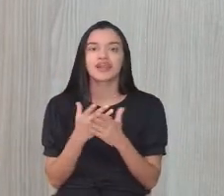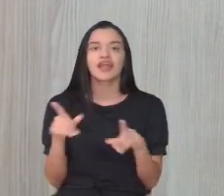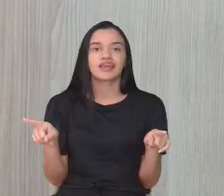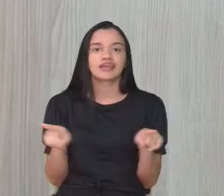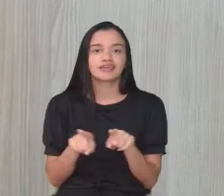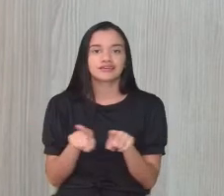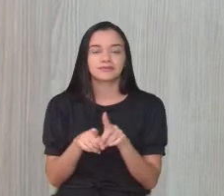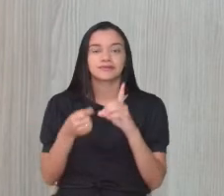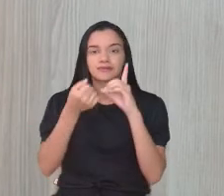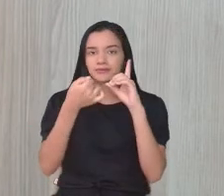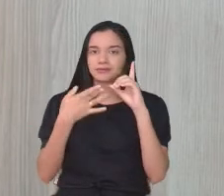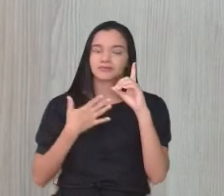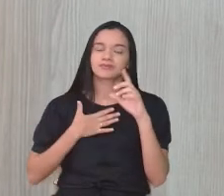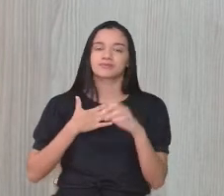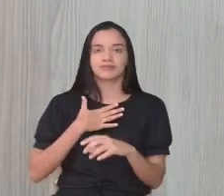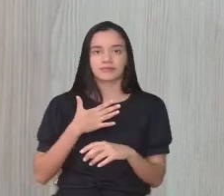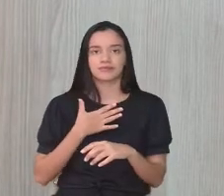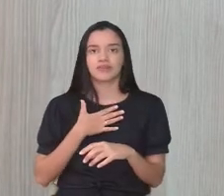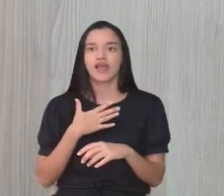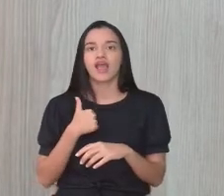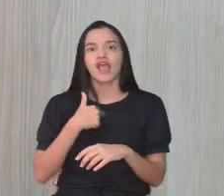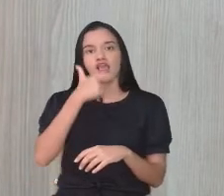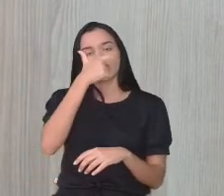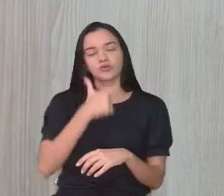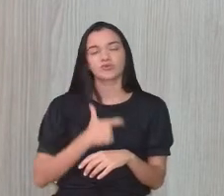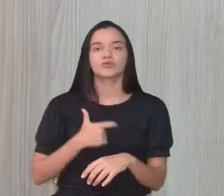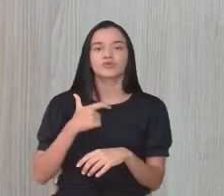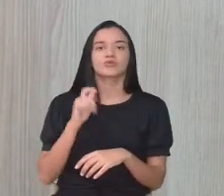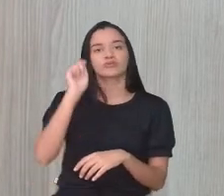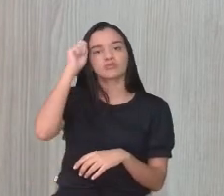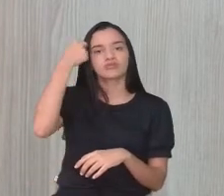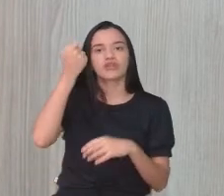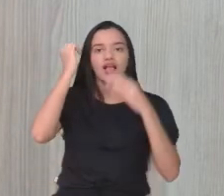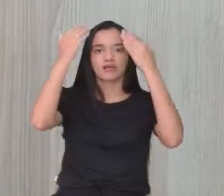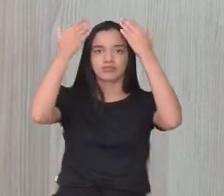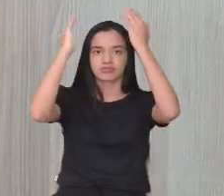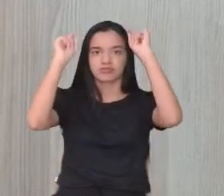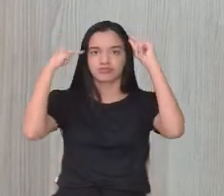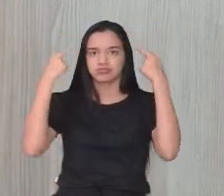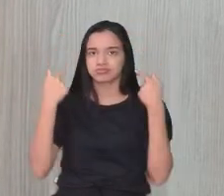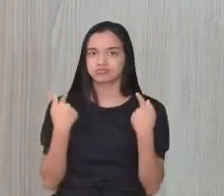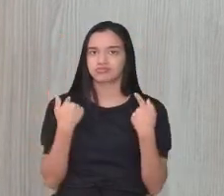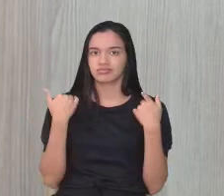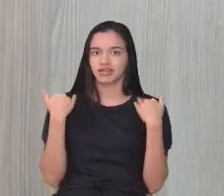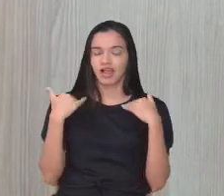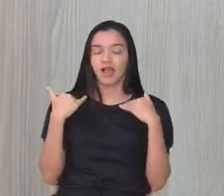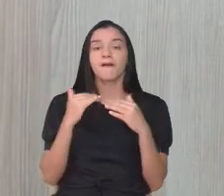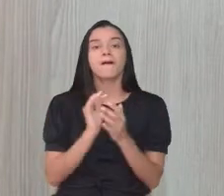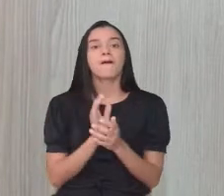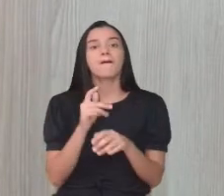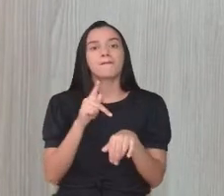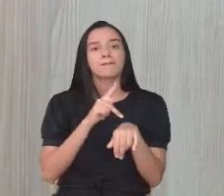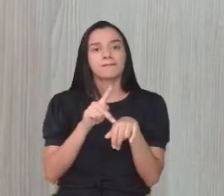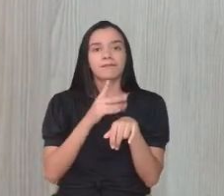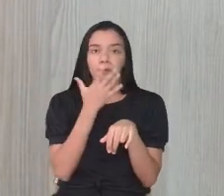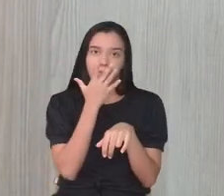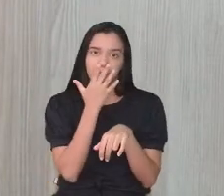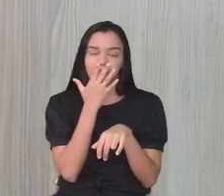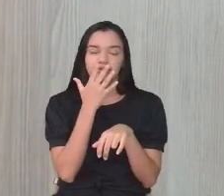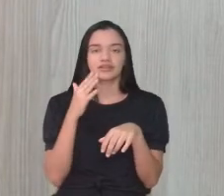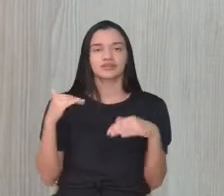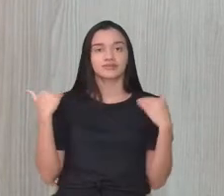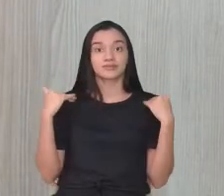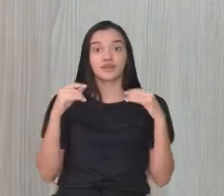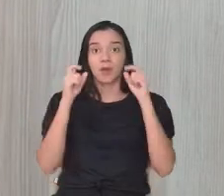também vou me autodescrever. Eu sou uma mulher negra de estatura mediana, cabelos cacheados pretos, na altura dos ombros,